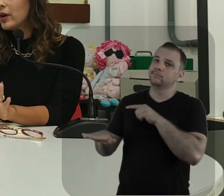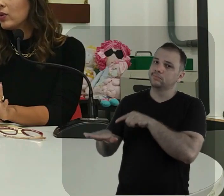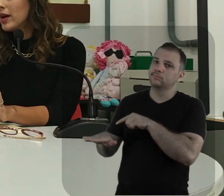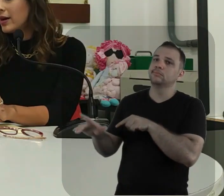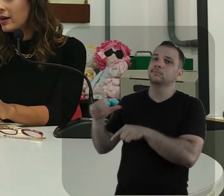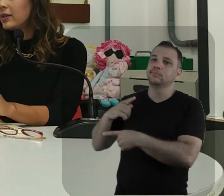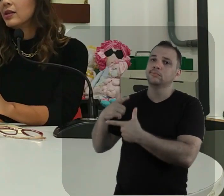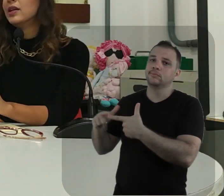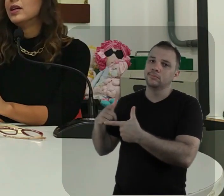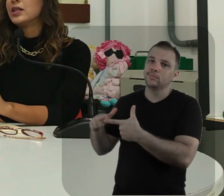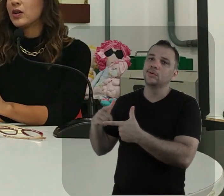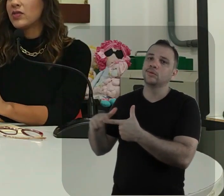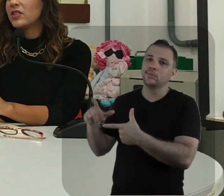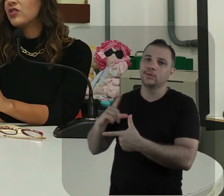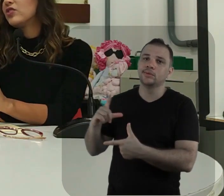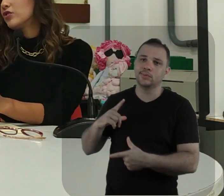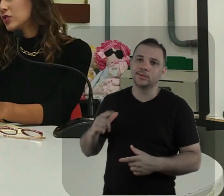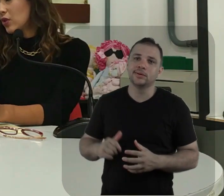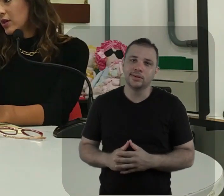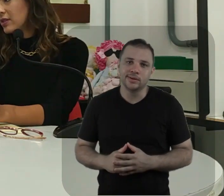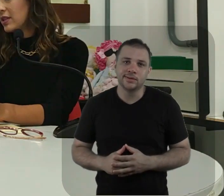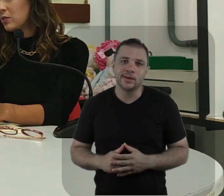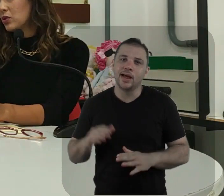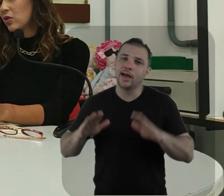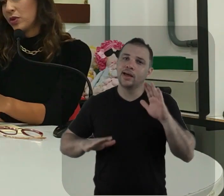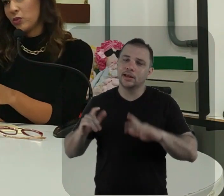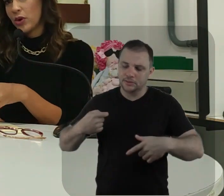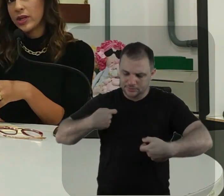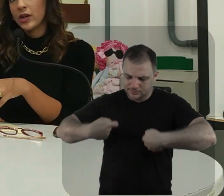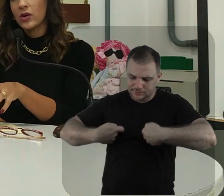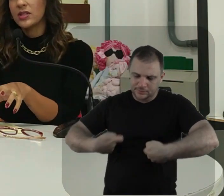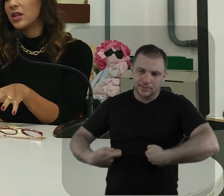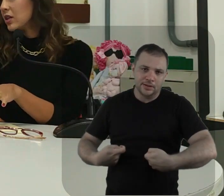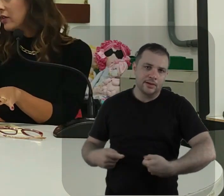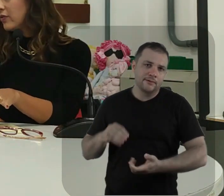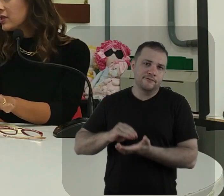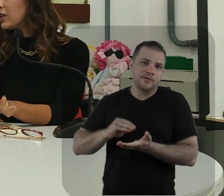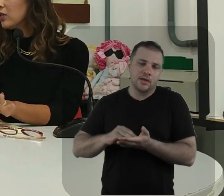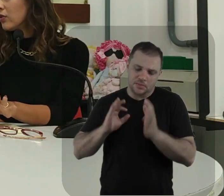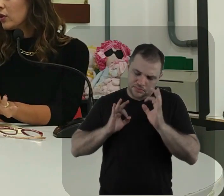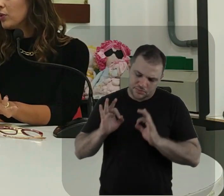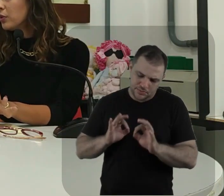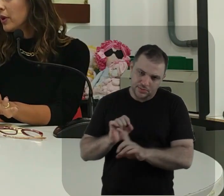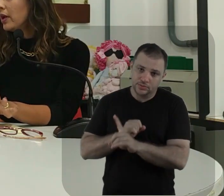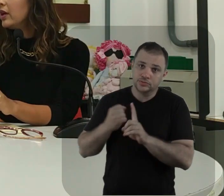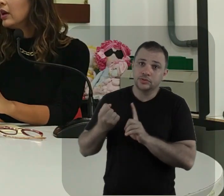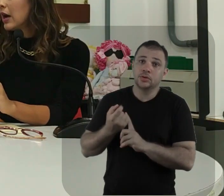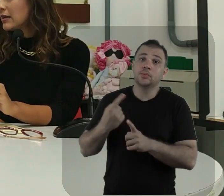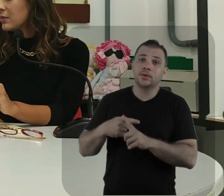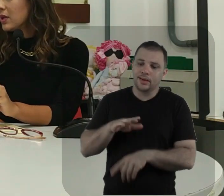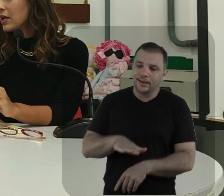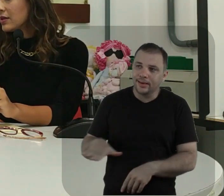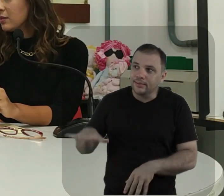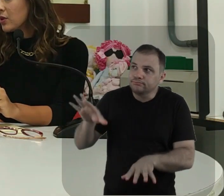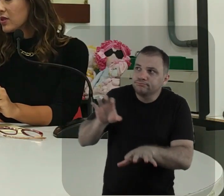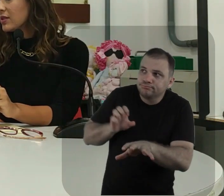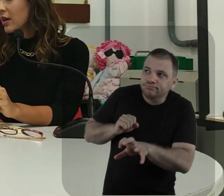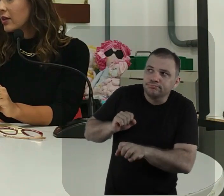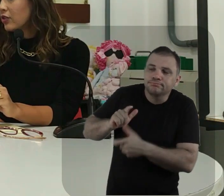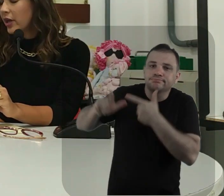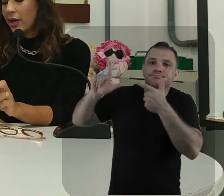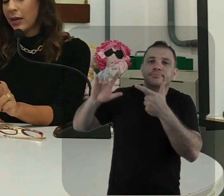esteja autorregulada, que talvez esteja desorganizada emocionalmente, porque tem coisas ali na infância que não foram muito bem